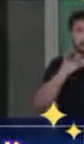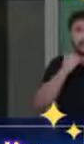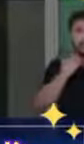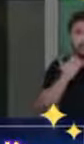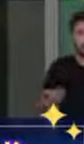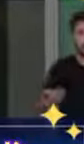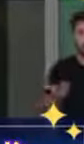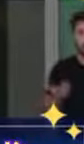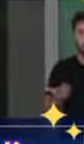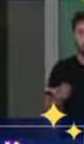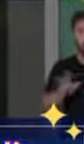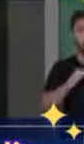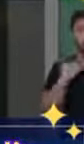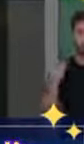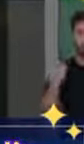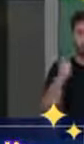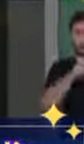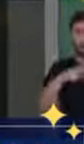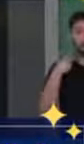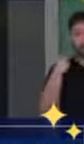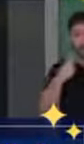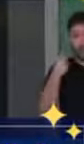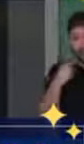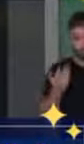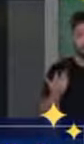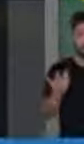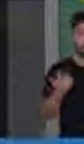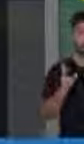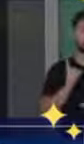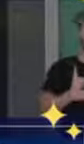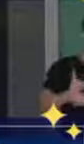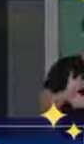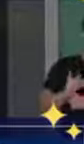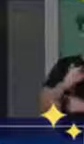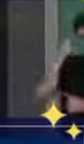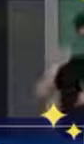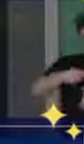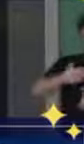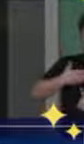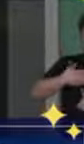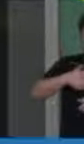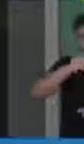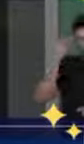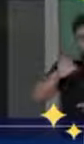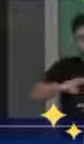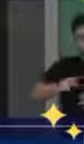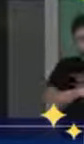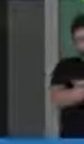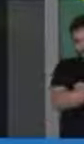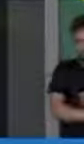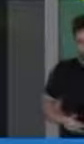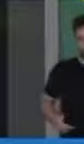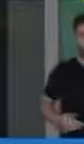a infeliz morte da vereadora, né, quando descobrem que o assassino é alguém que eles não desejavam que fossem. E